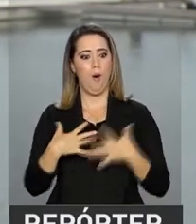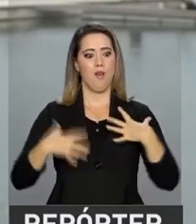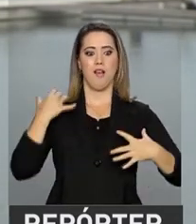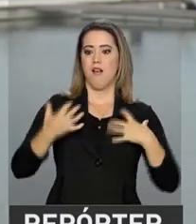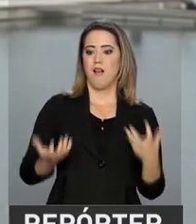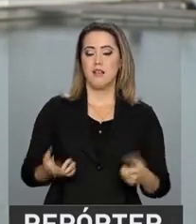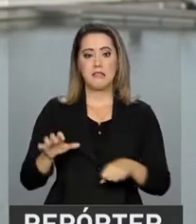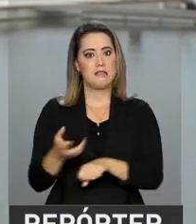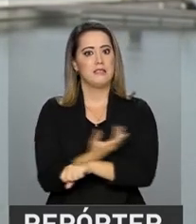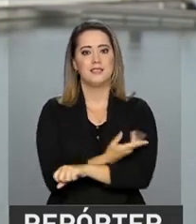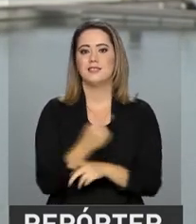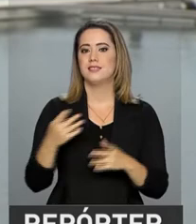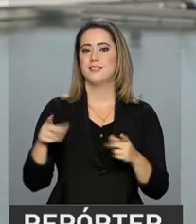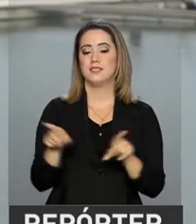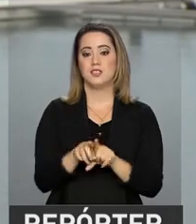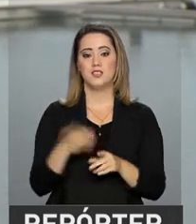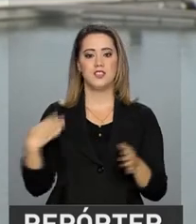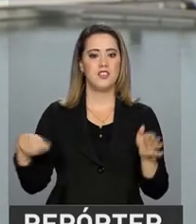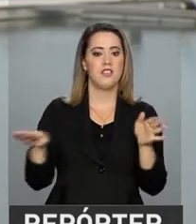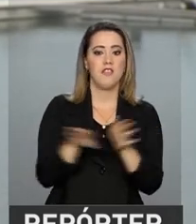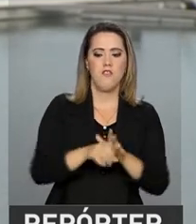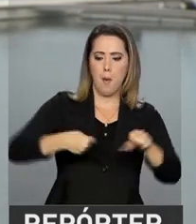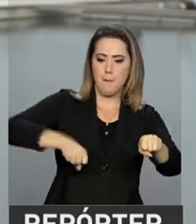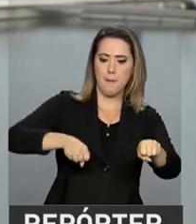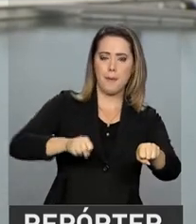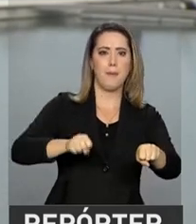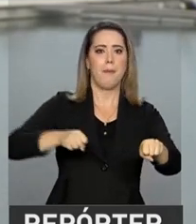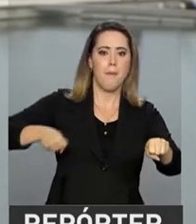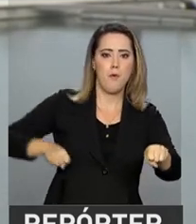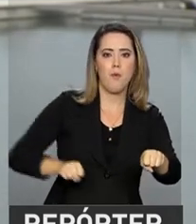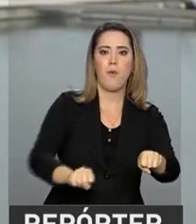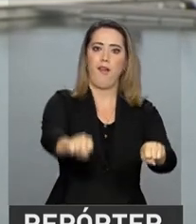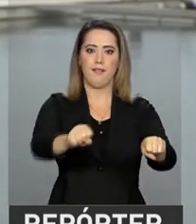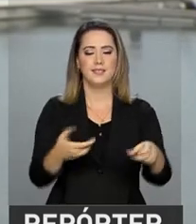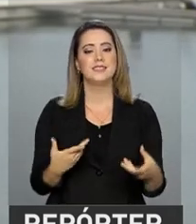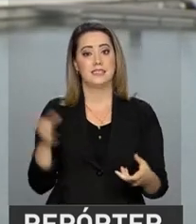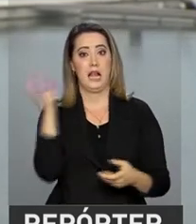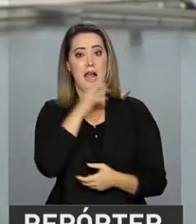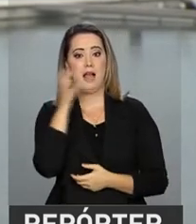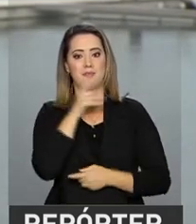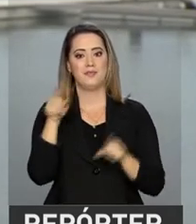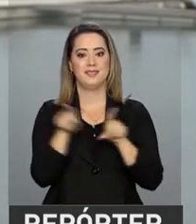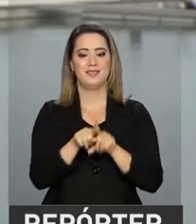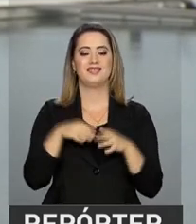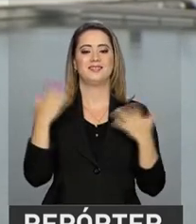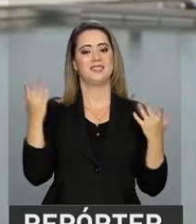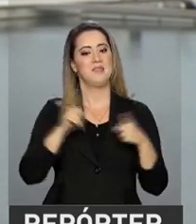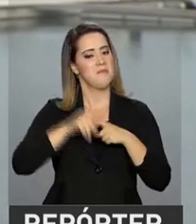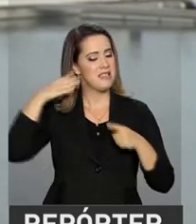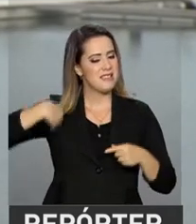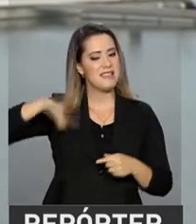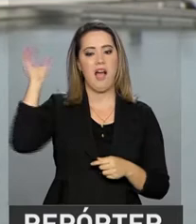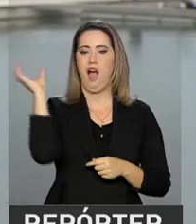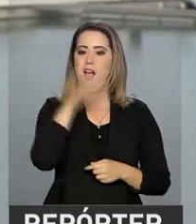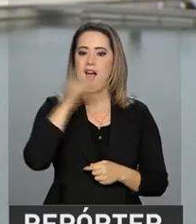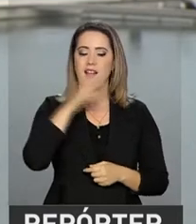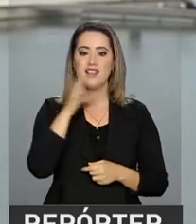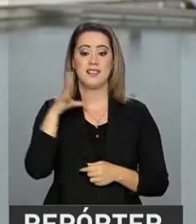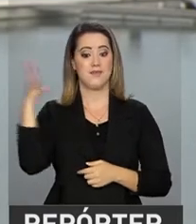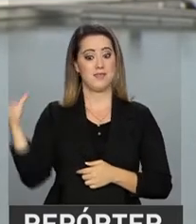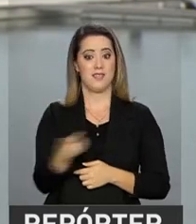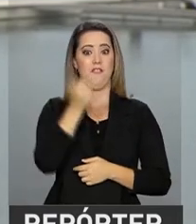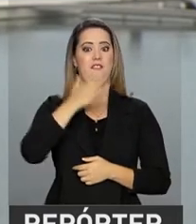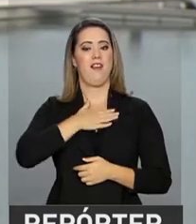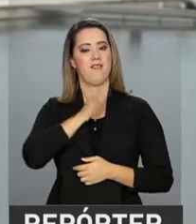desesperado que o vinho até de moto táxi para o hospital é mais rápido mas salvar a minha vida